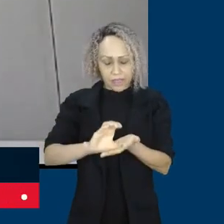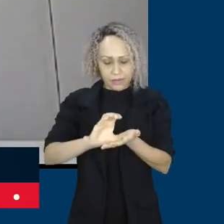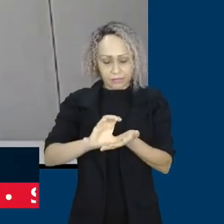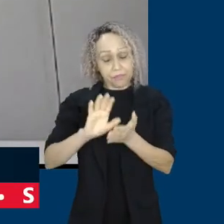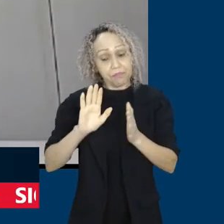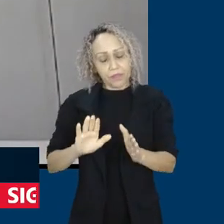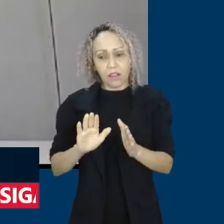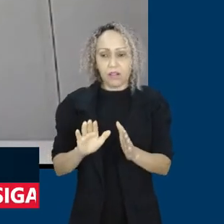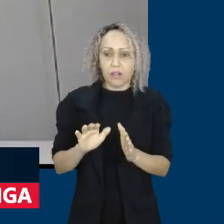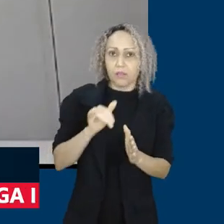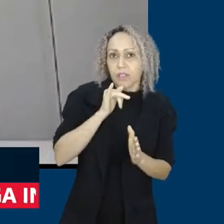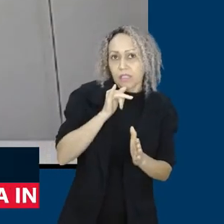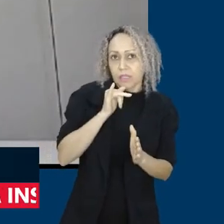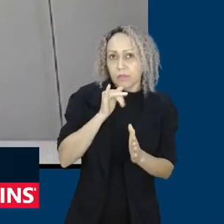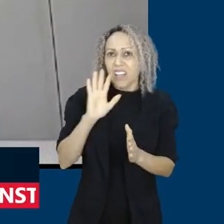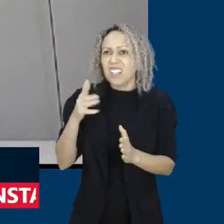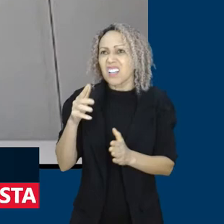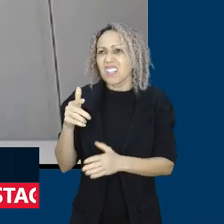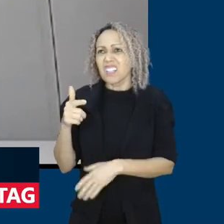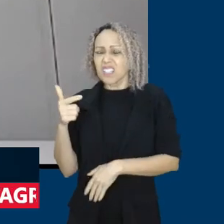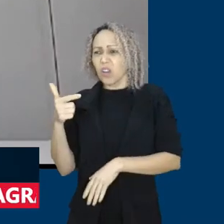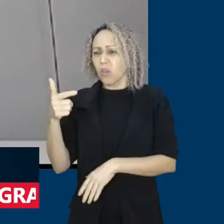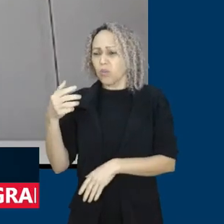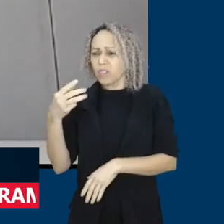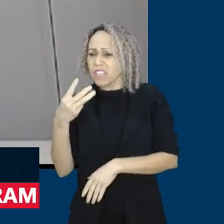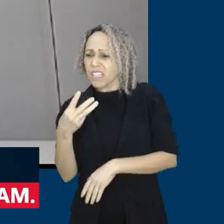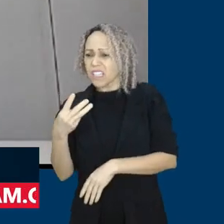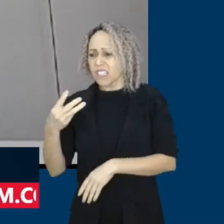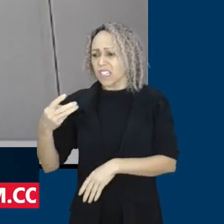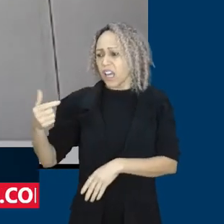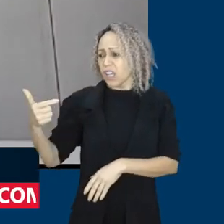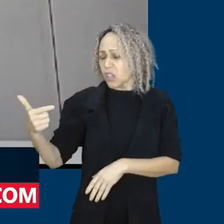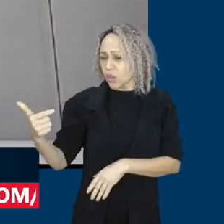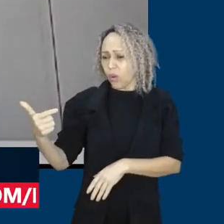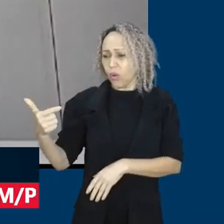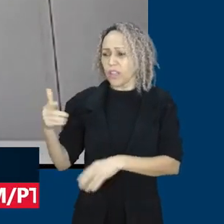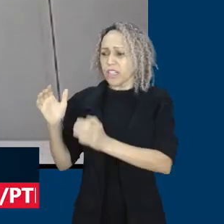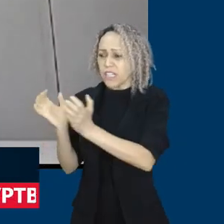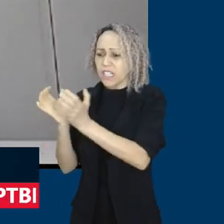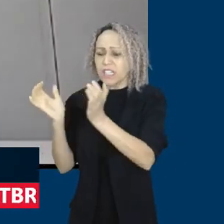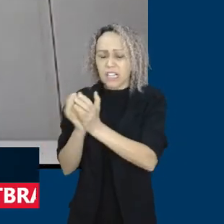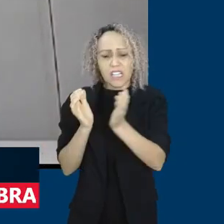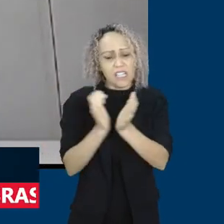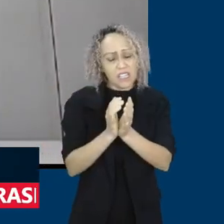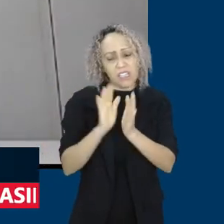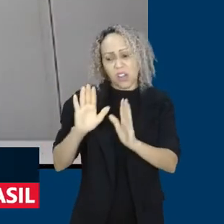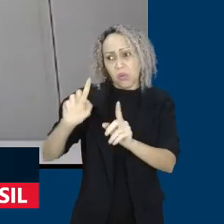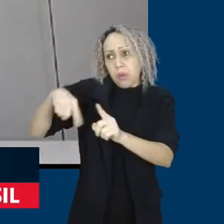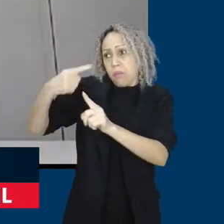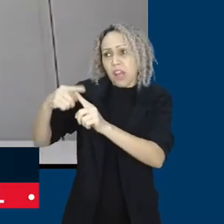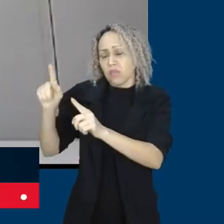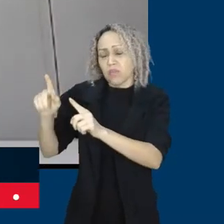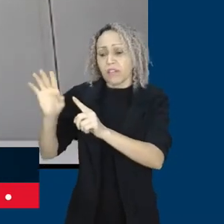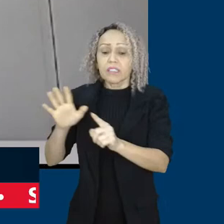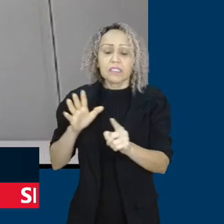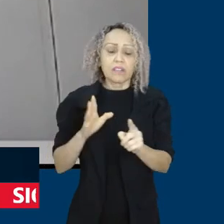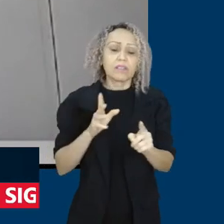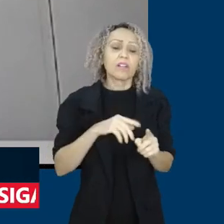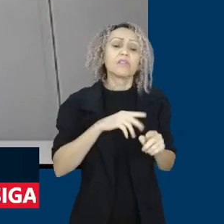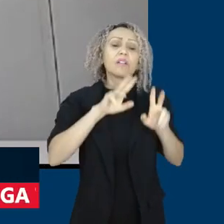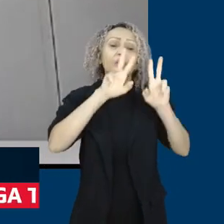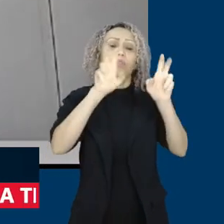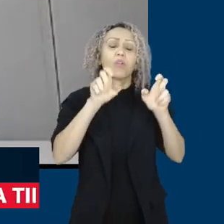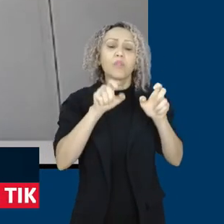para não ter essa confusão a gente denominou de conselho de participação social é um foi instalado